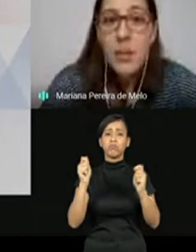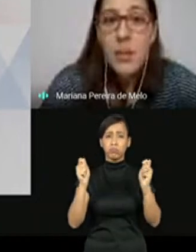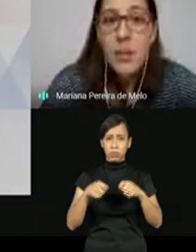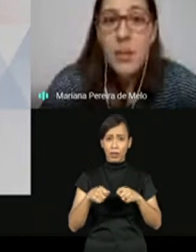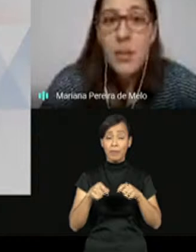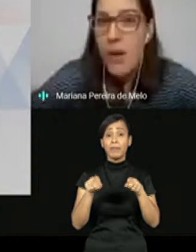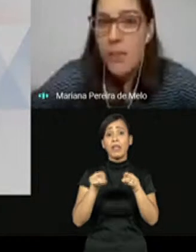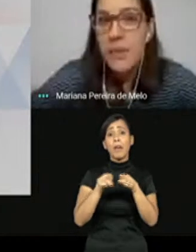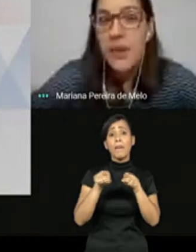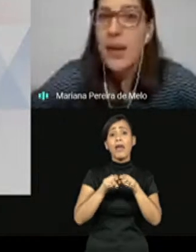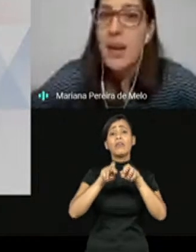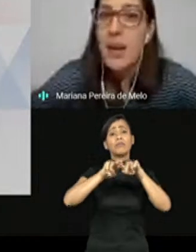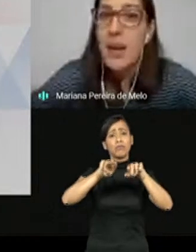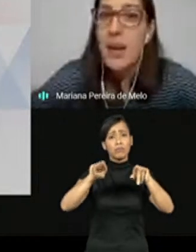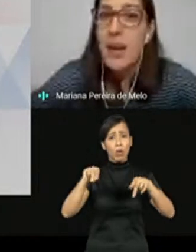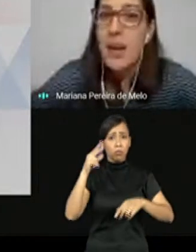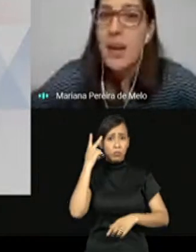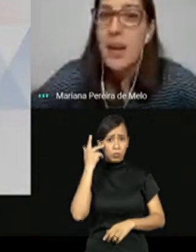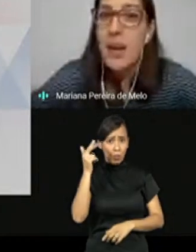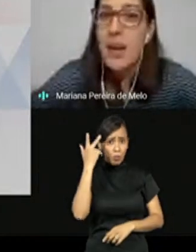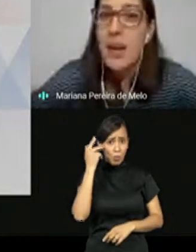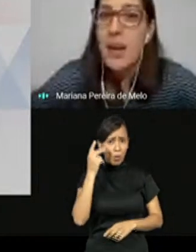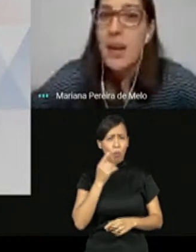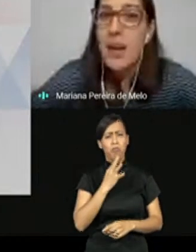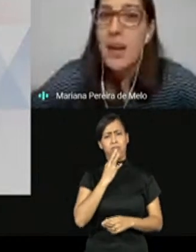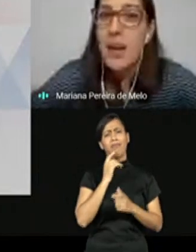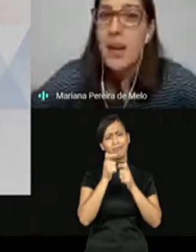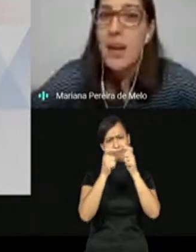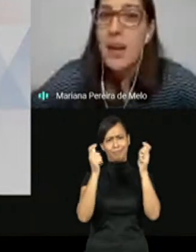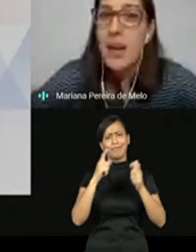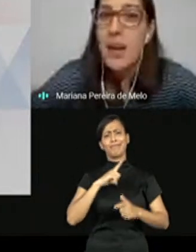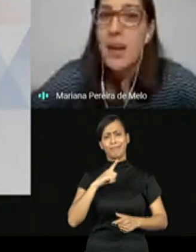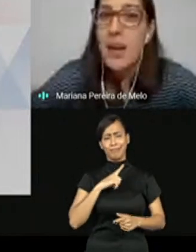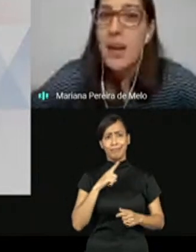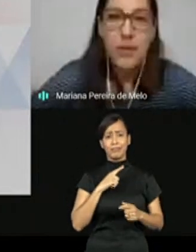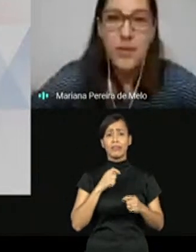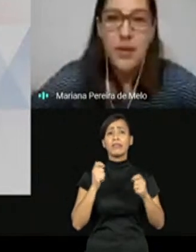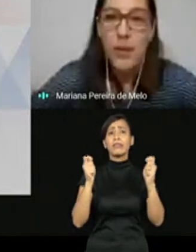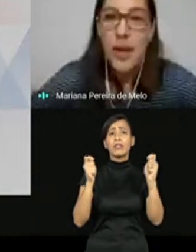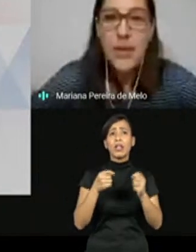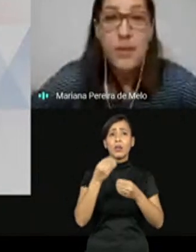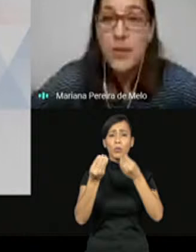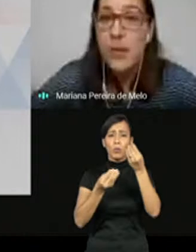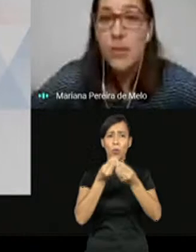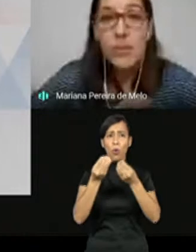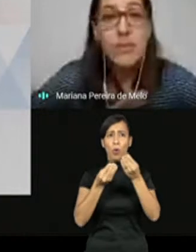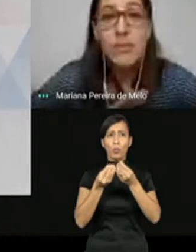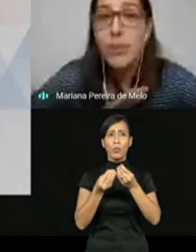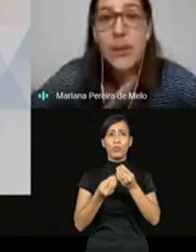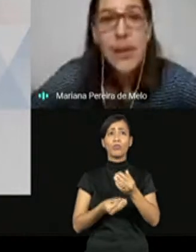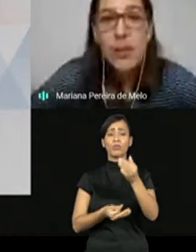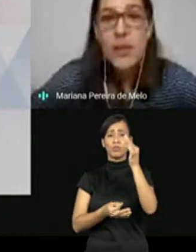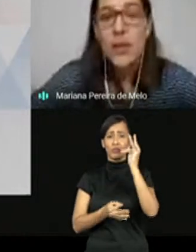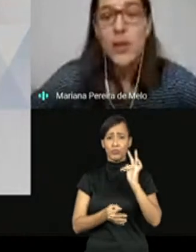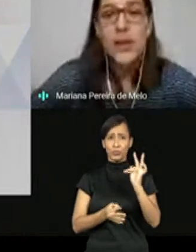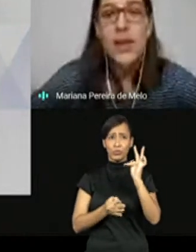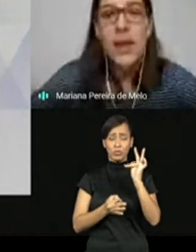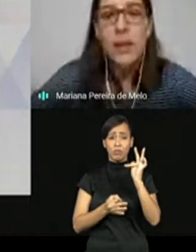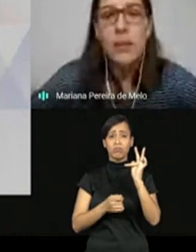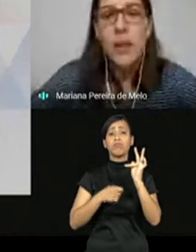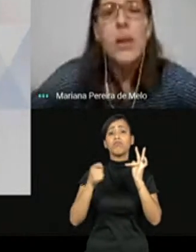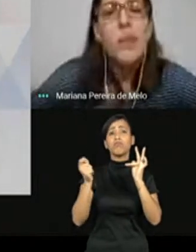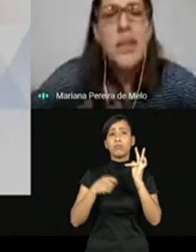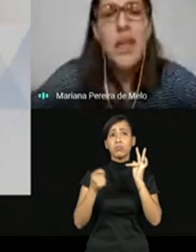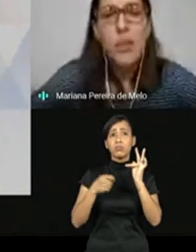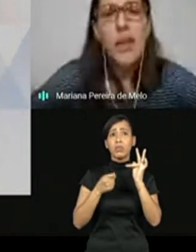variável normal, que ela é a mais conhecida, a gente não consegue integrar essa função. Essa função não tem como a gente